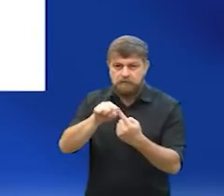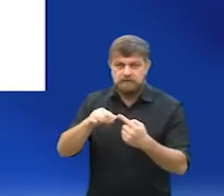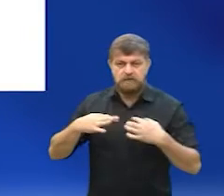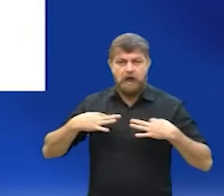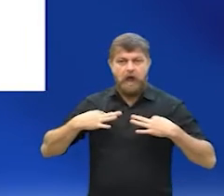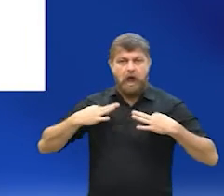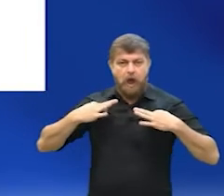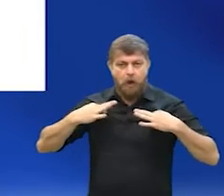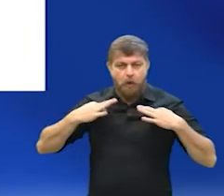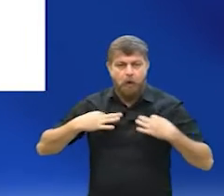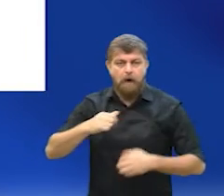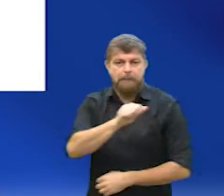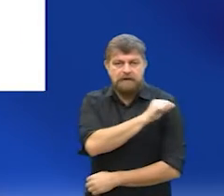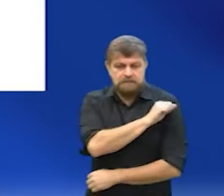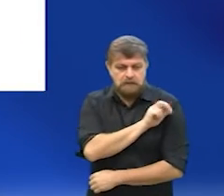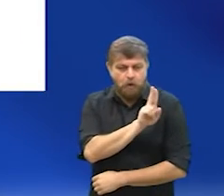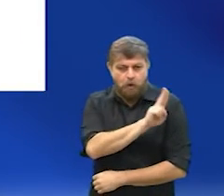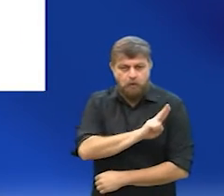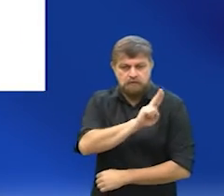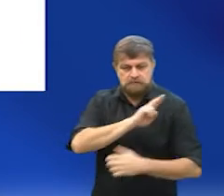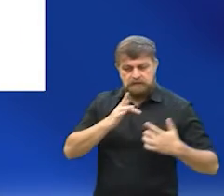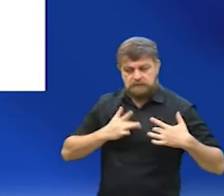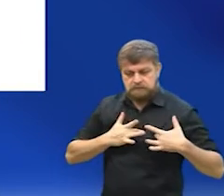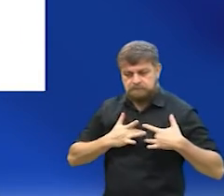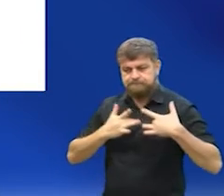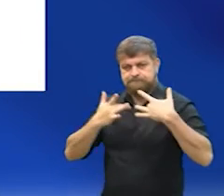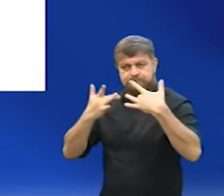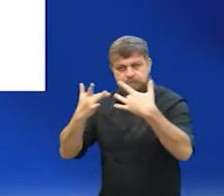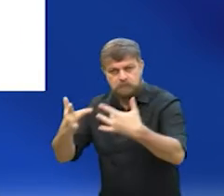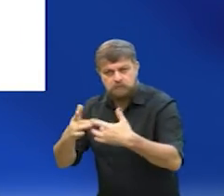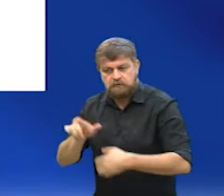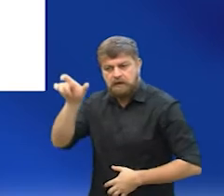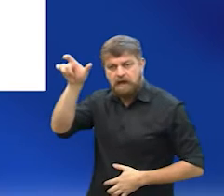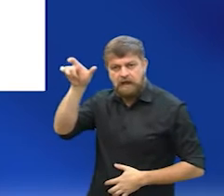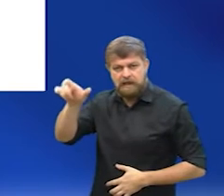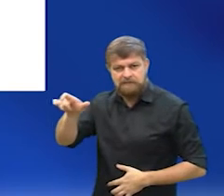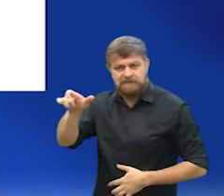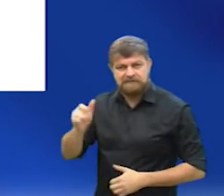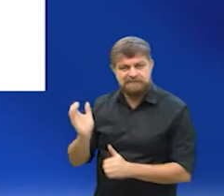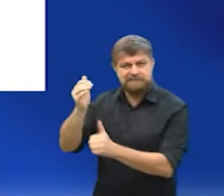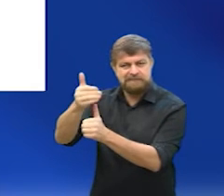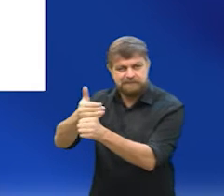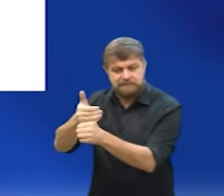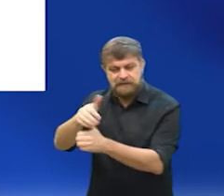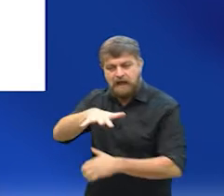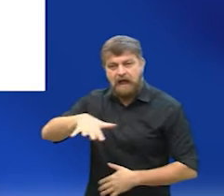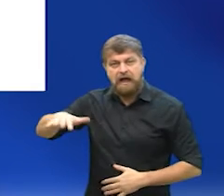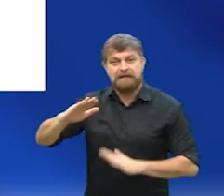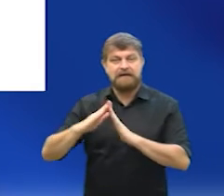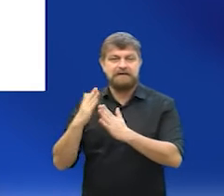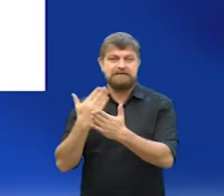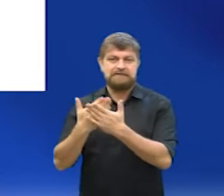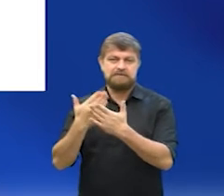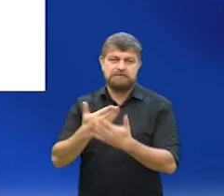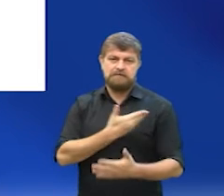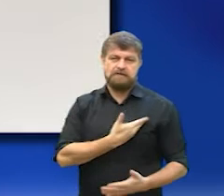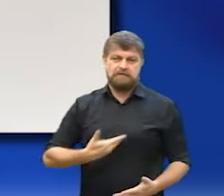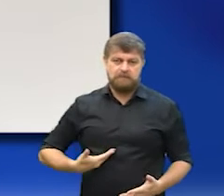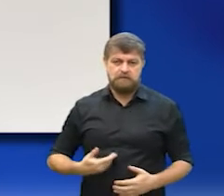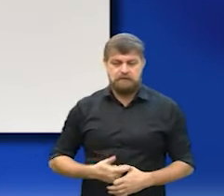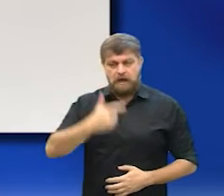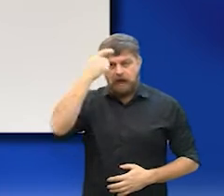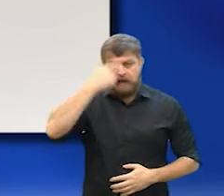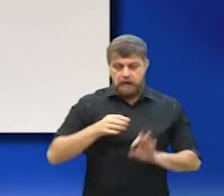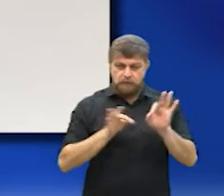incentivar a doação de uniformes escolares usados e que estejam em bom estado para outras crianças da rede municipal de